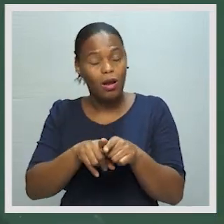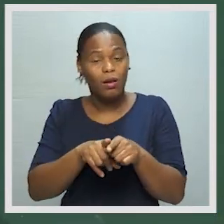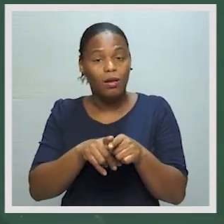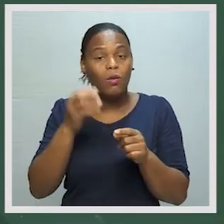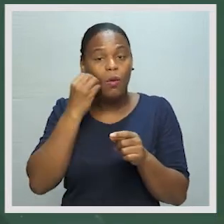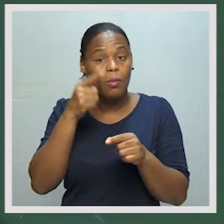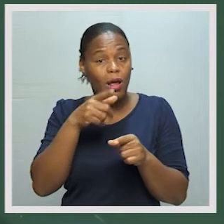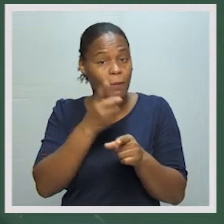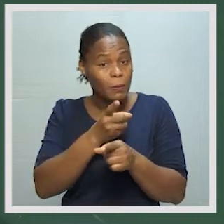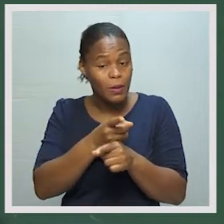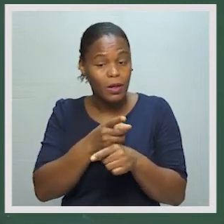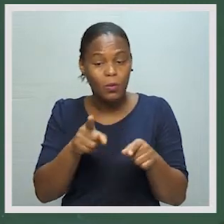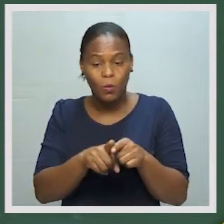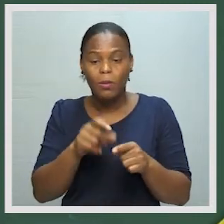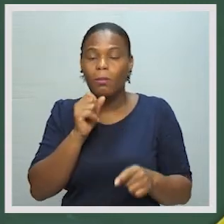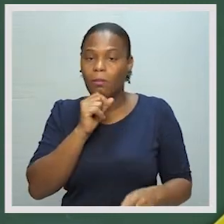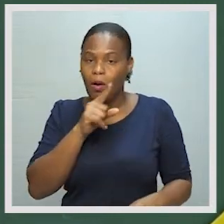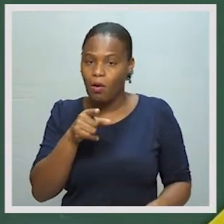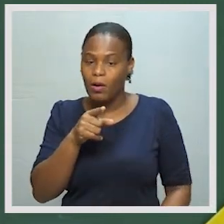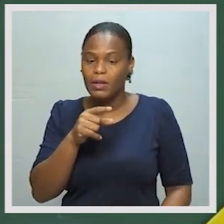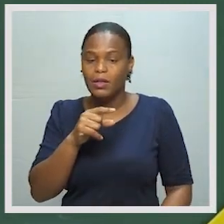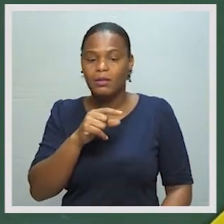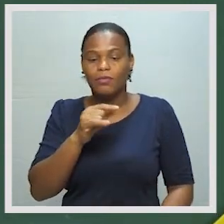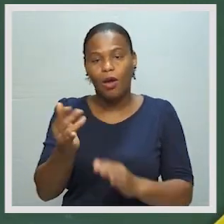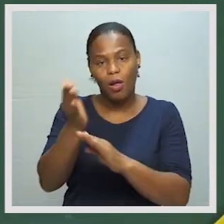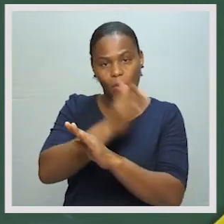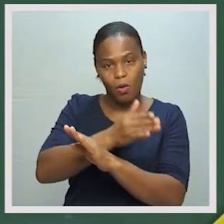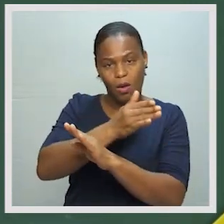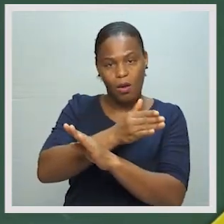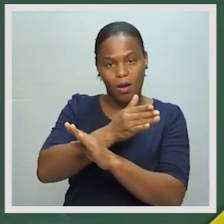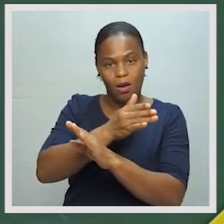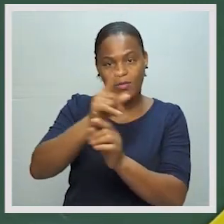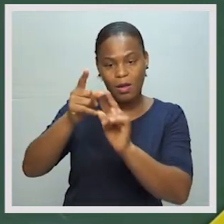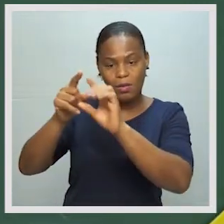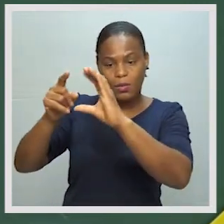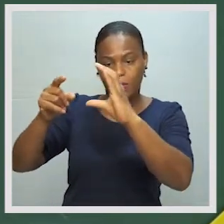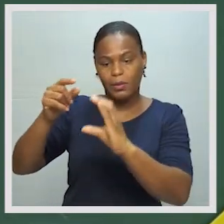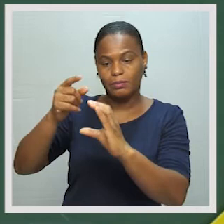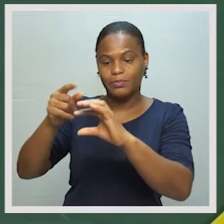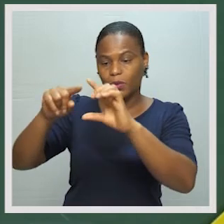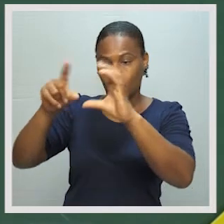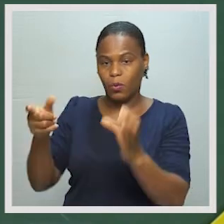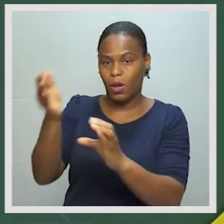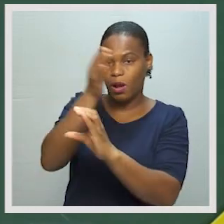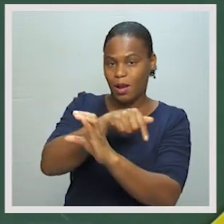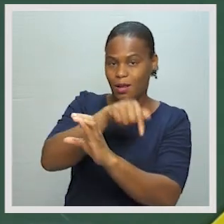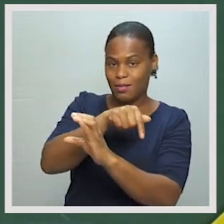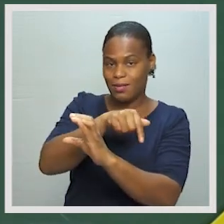comum, nós podemos colocá-lo em evidência e assim